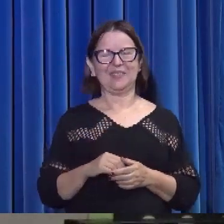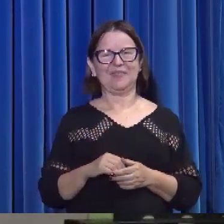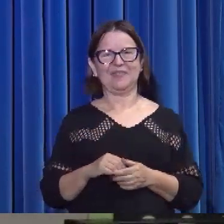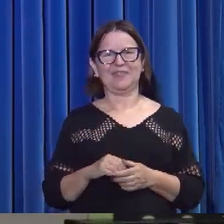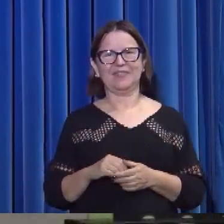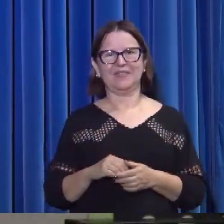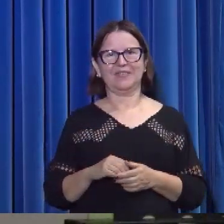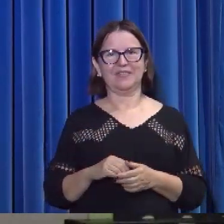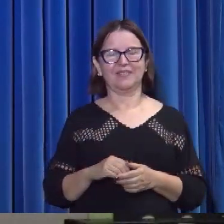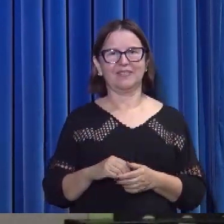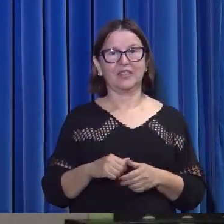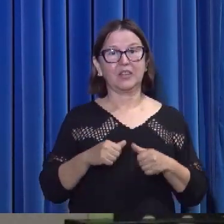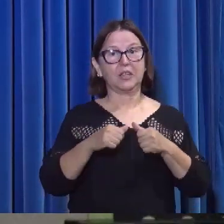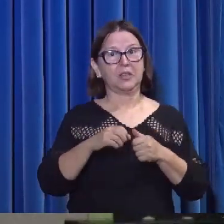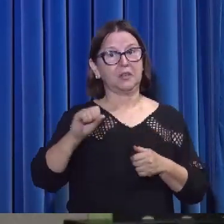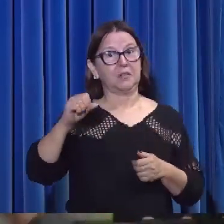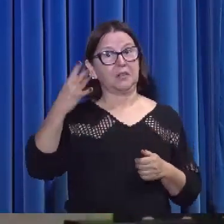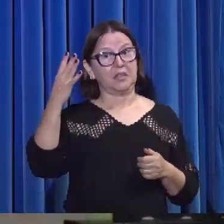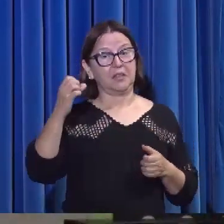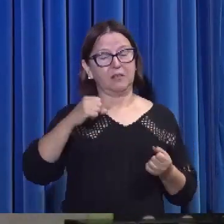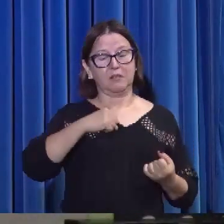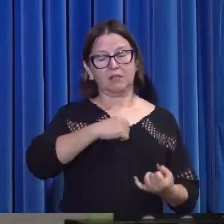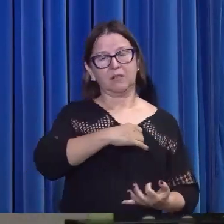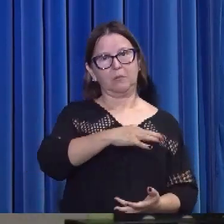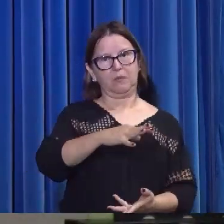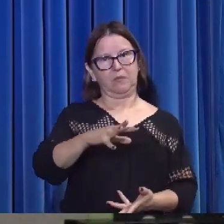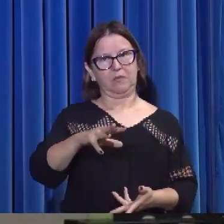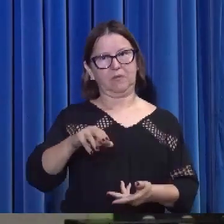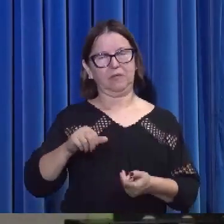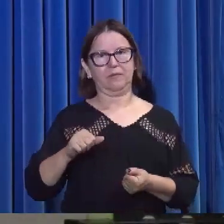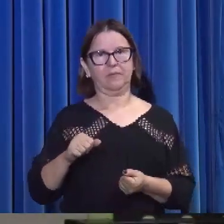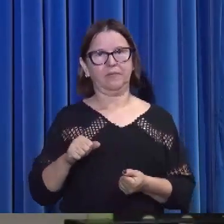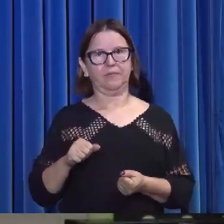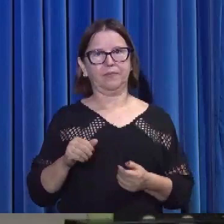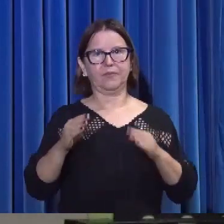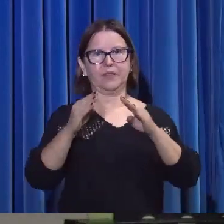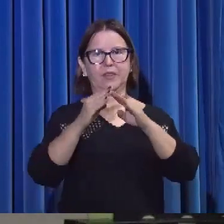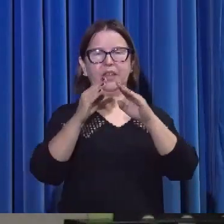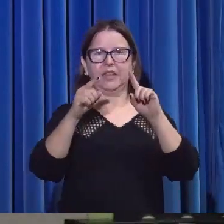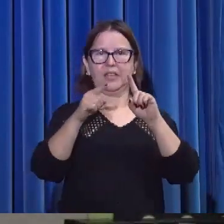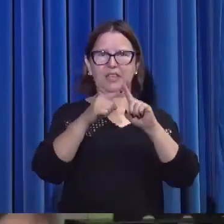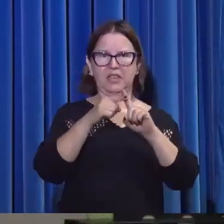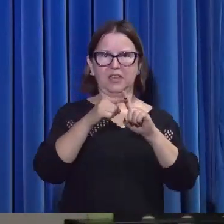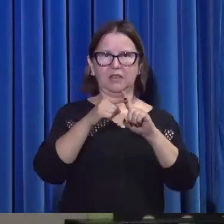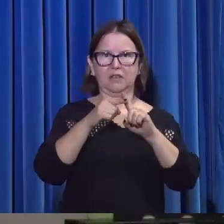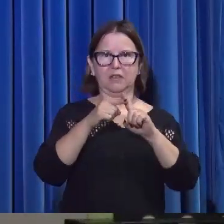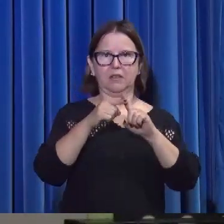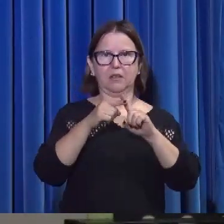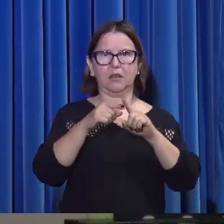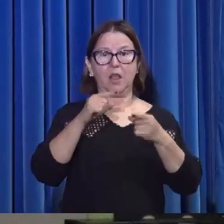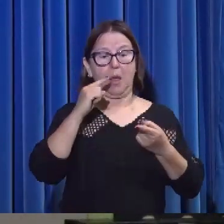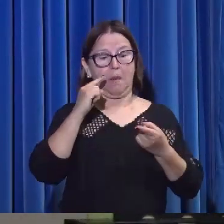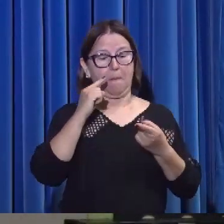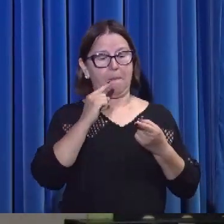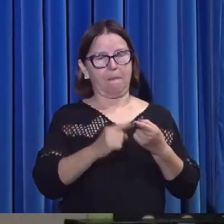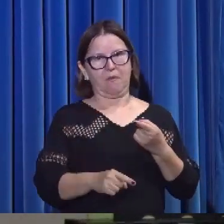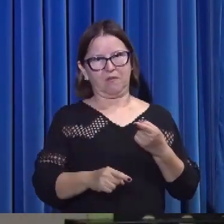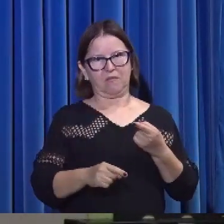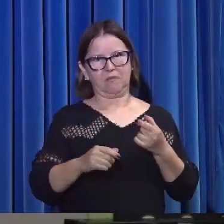Isso que está acontecendo no mundo aí, a igreja sendo proibida, de certa